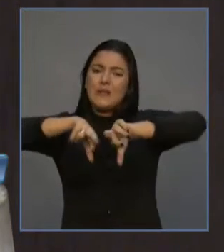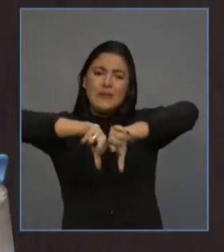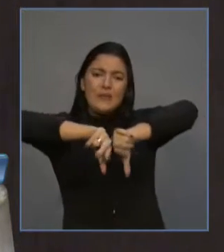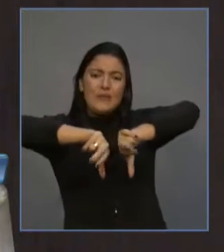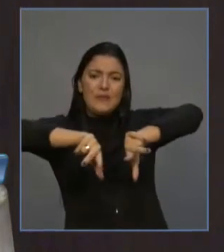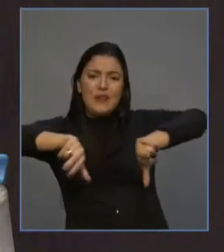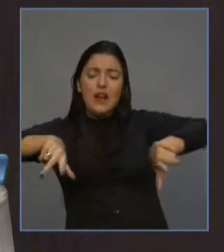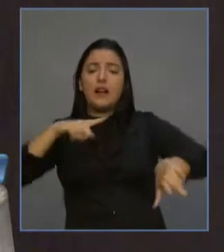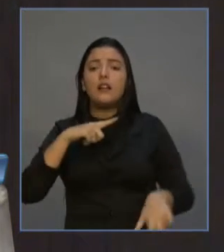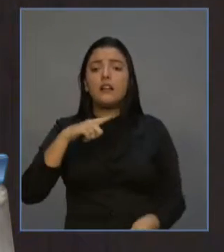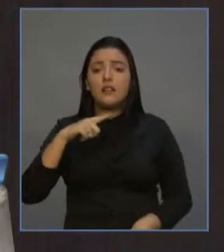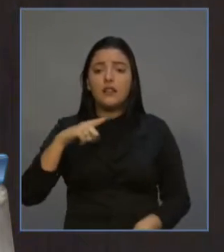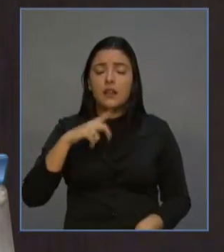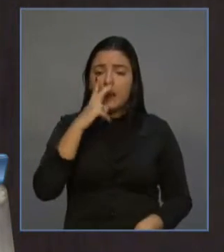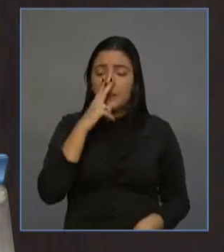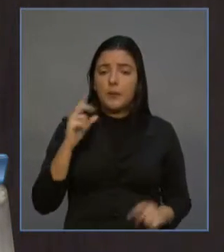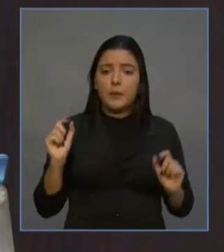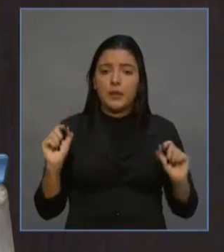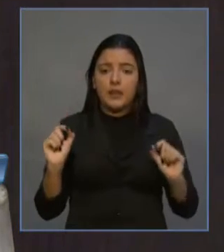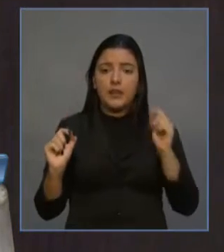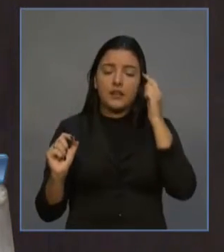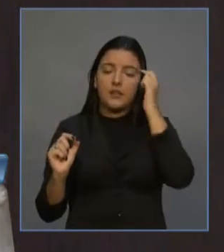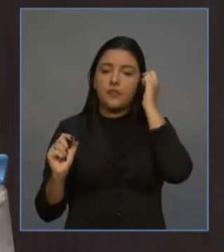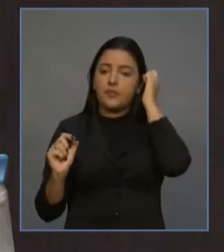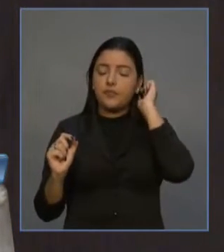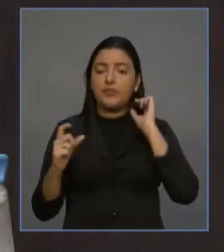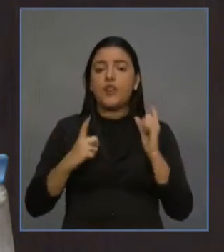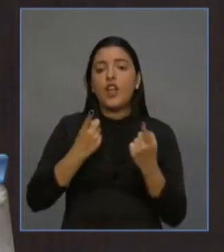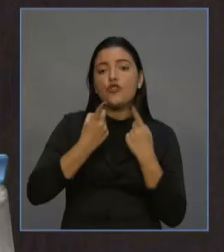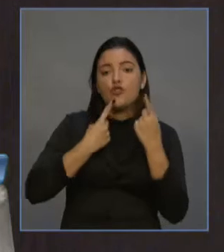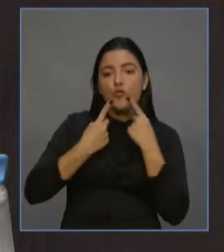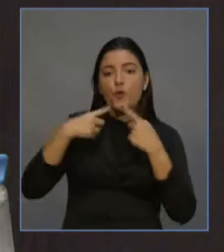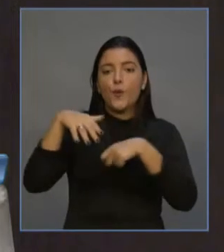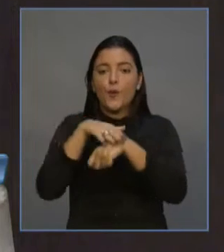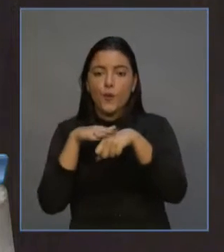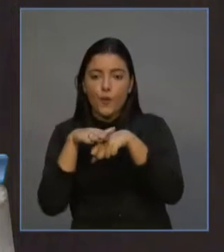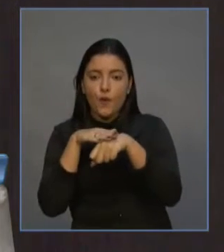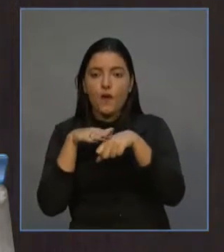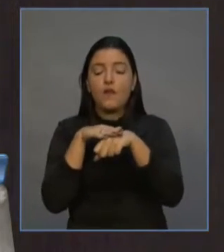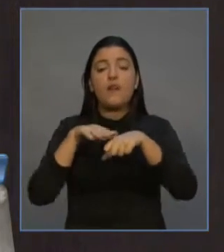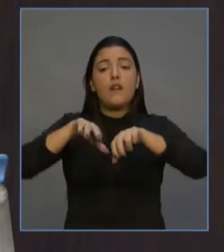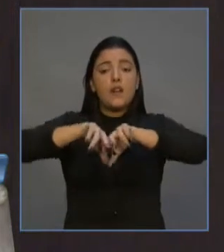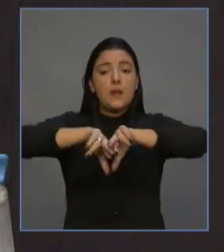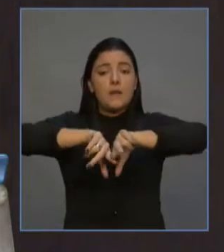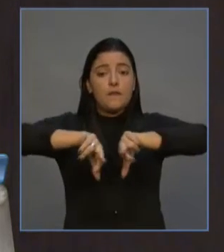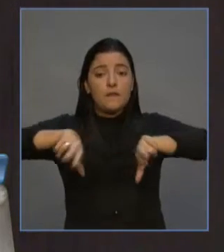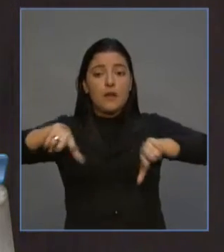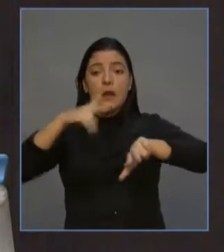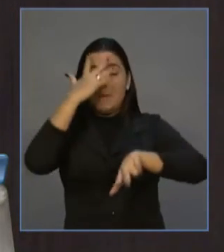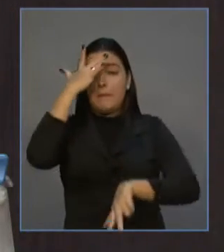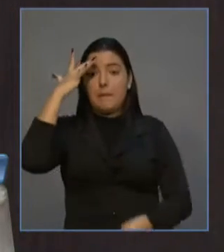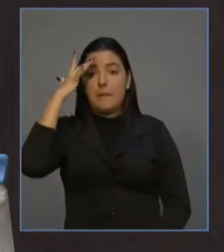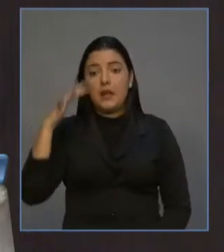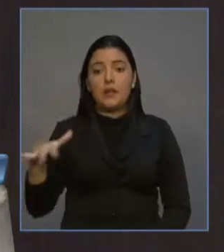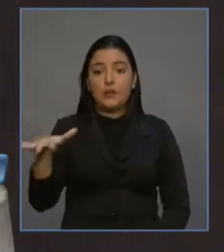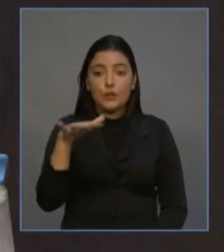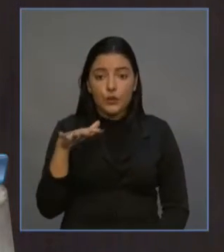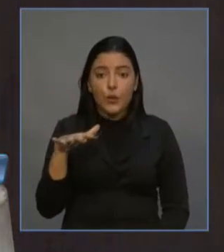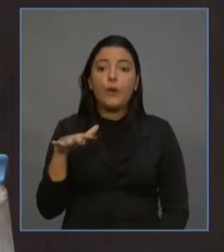com uma pauta simplória. Dialogava com grandes massas